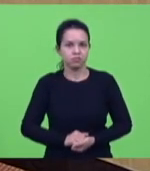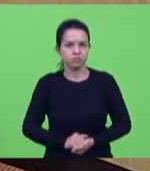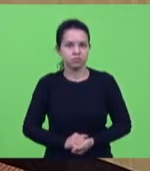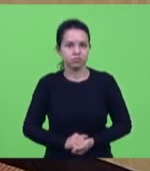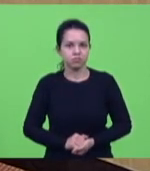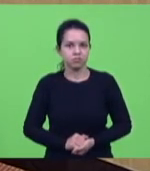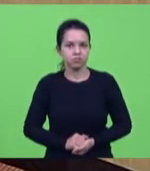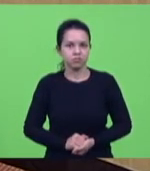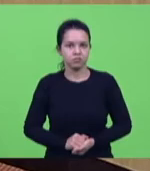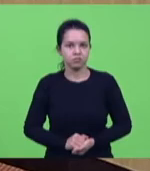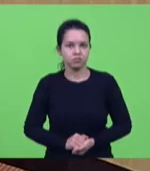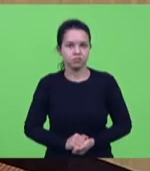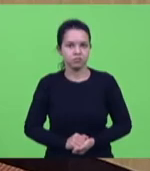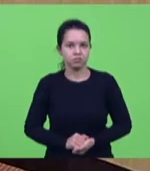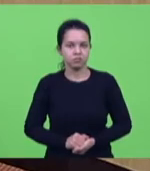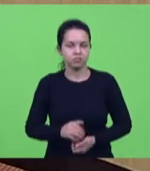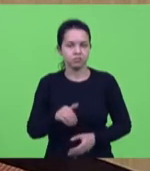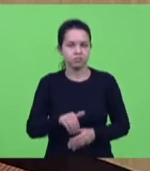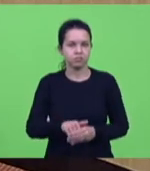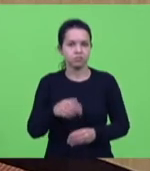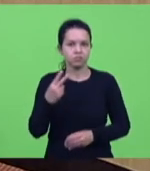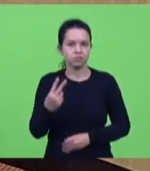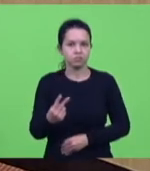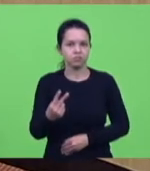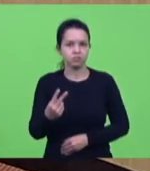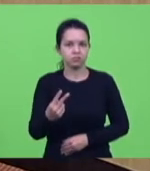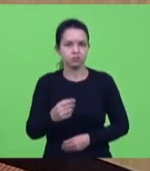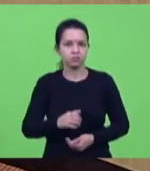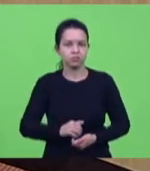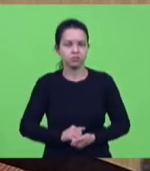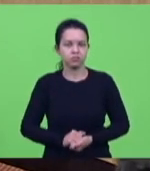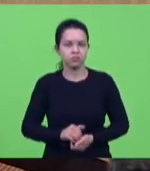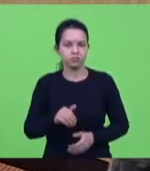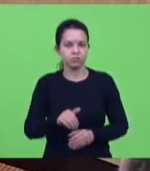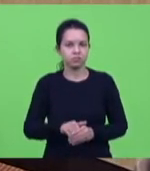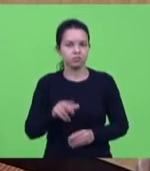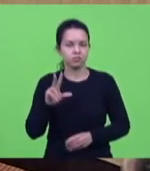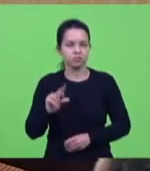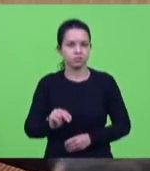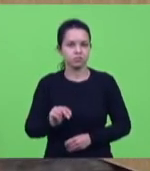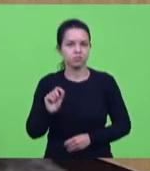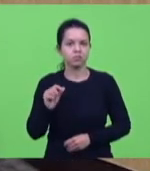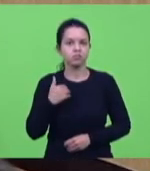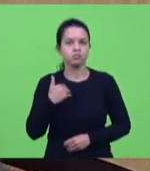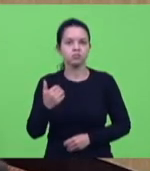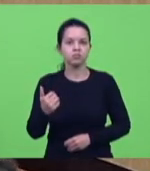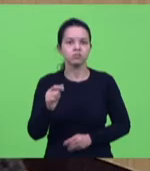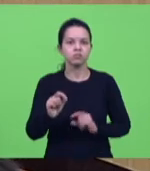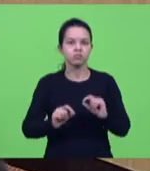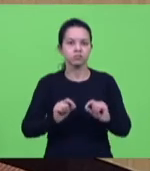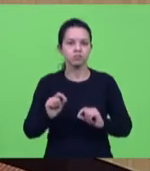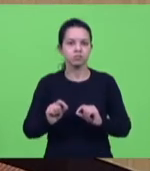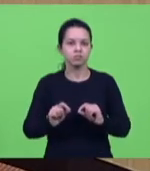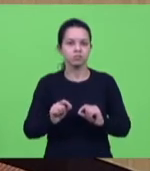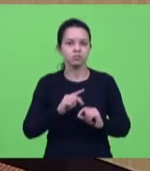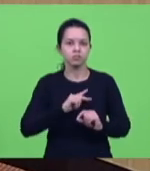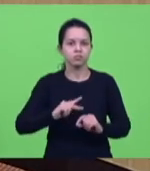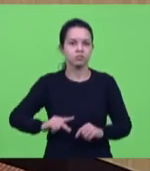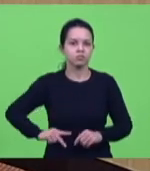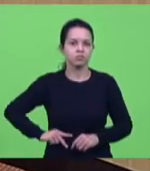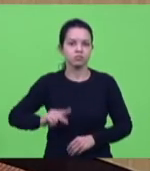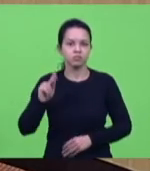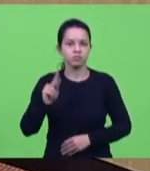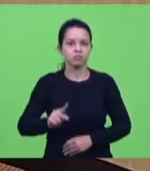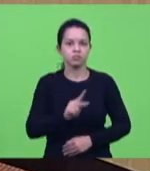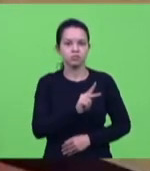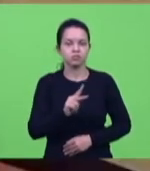Excelência? Vota 2. Deputado Valdir Cobalcini vota não. Quem chamou? Senhor presidente. Deputado Padre Pedro Baldiceira. Como vota